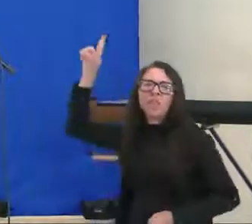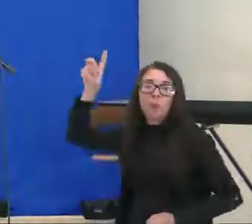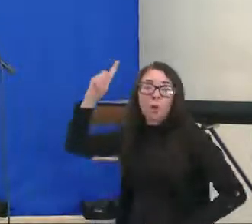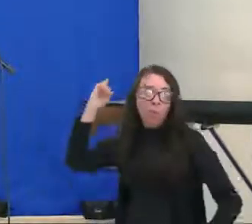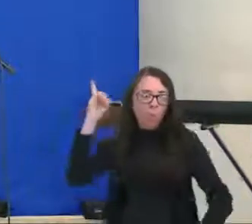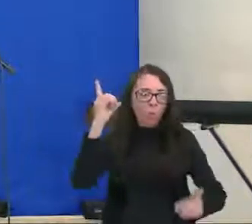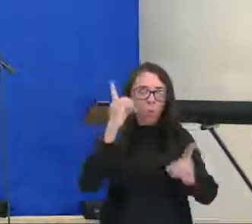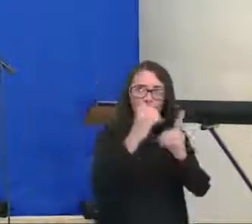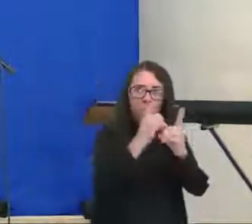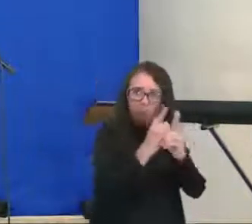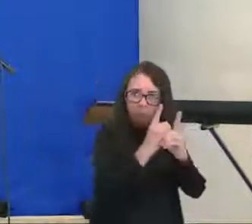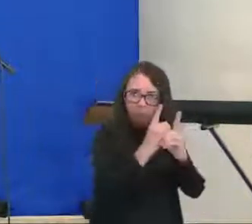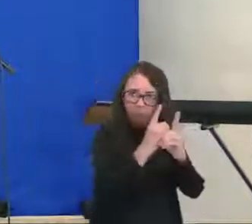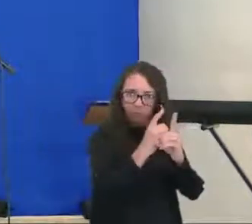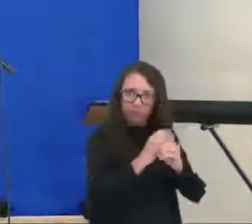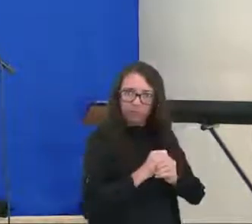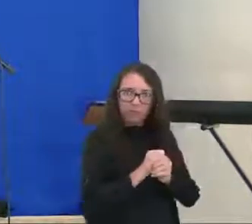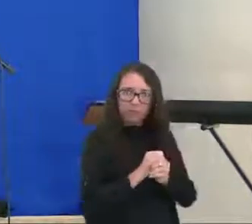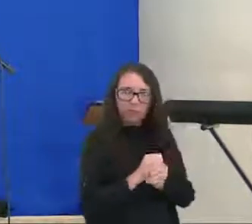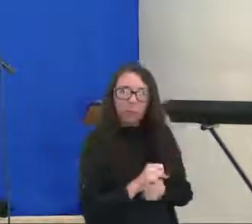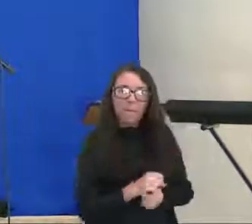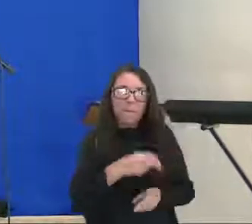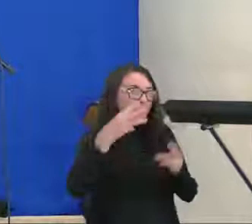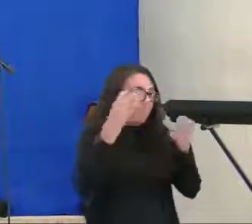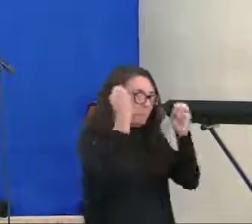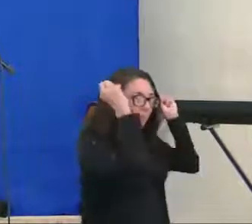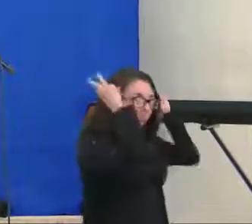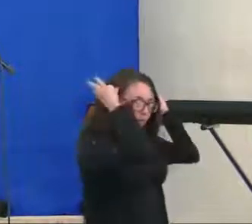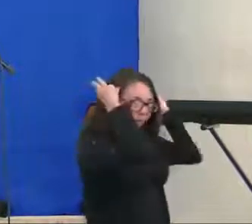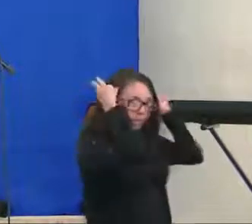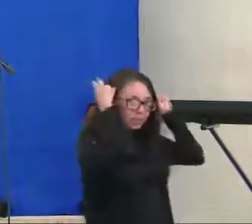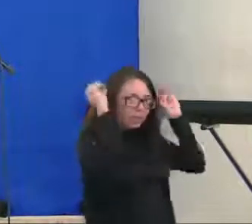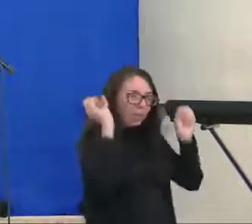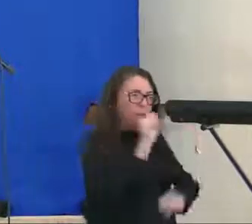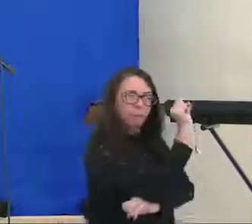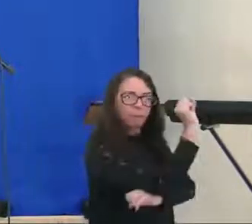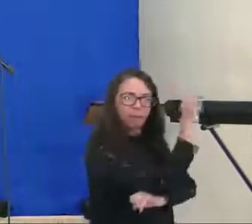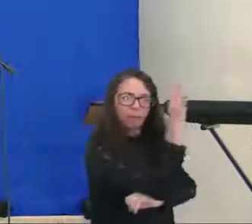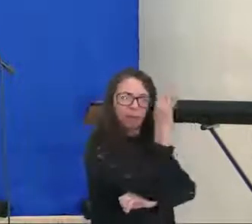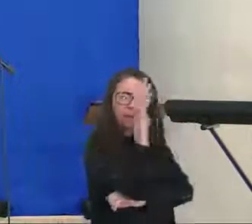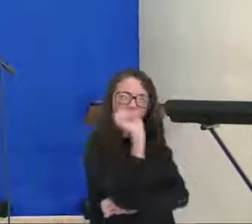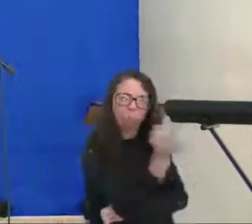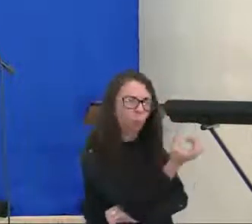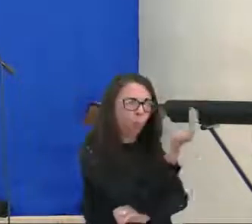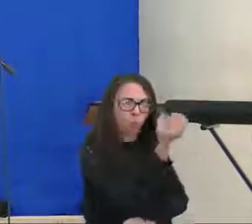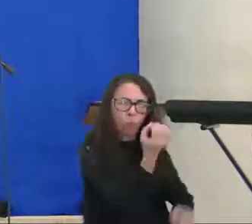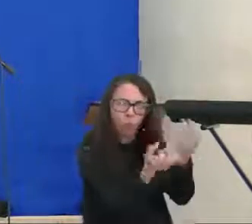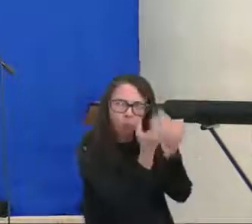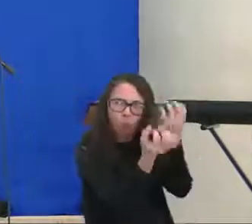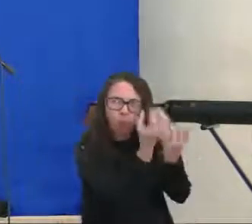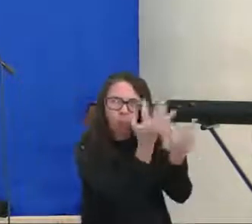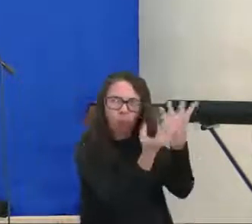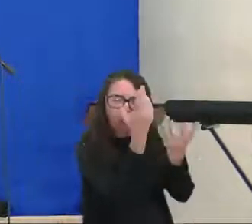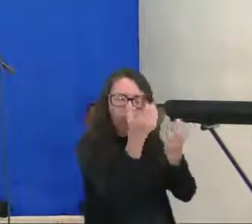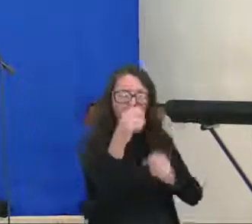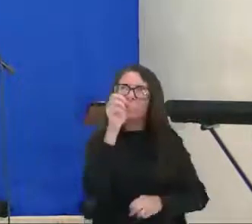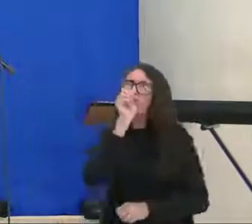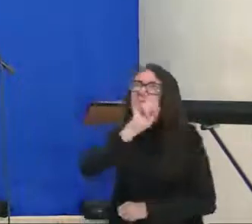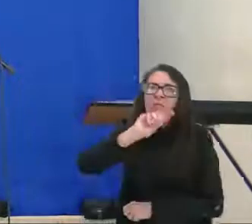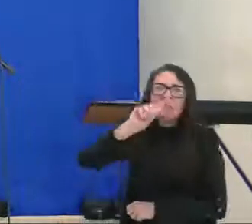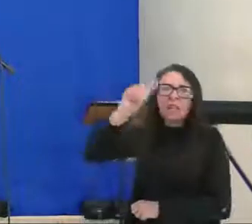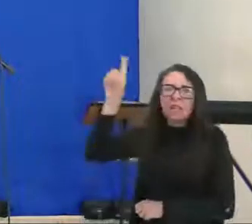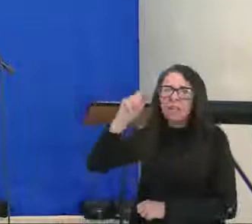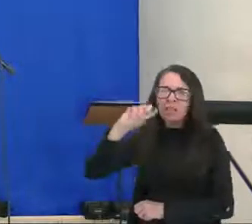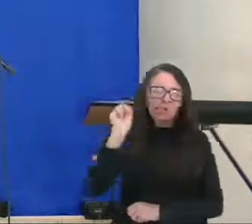estava escravo há aproximadamente 430 anos dos egípcios, né? Ele aparece Deus na